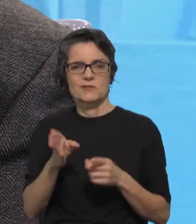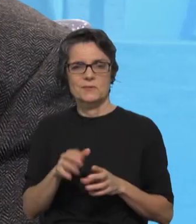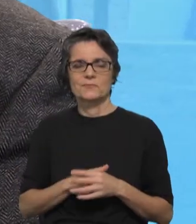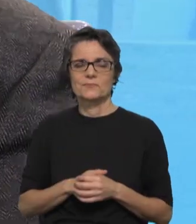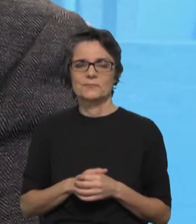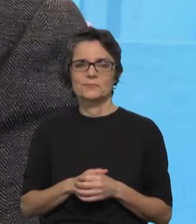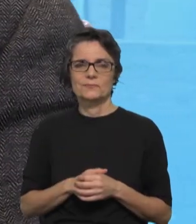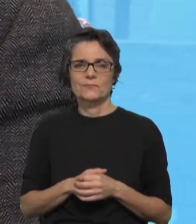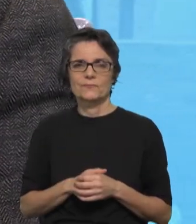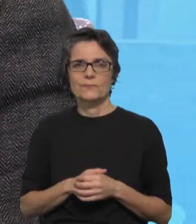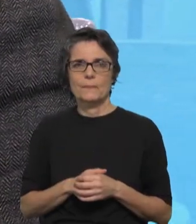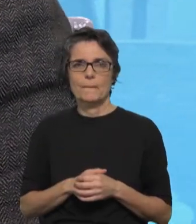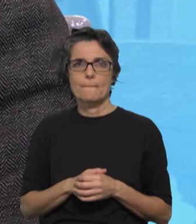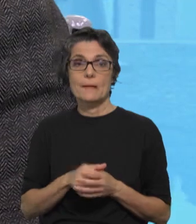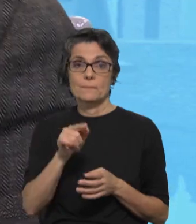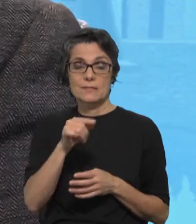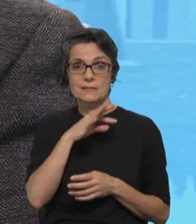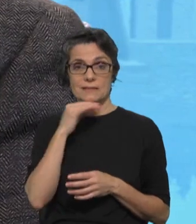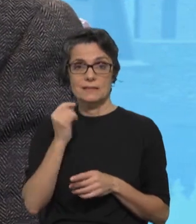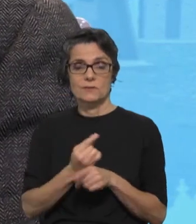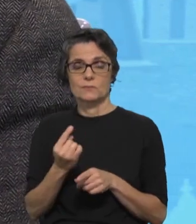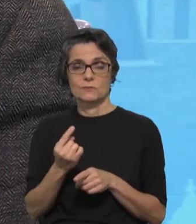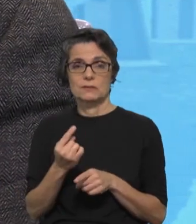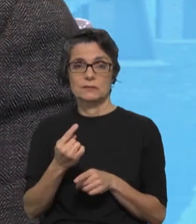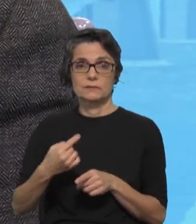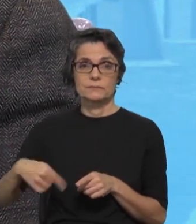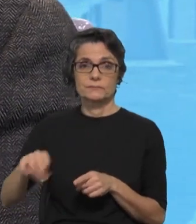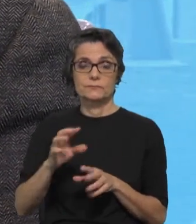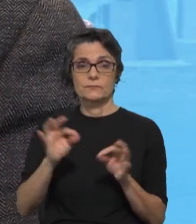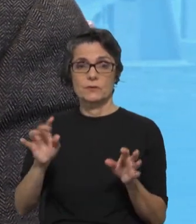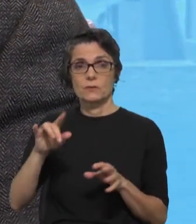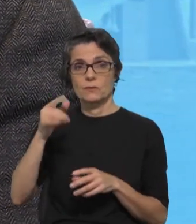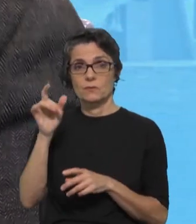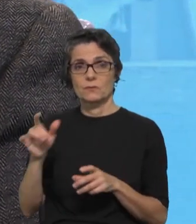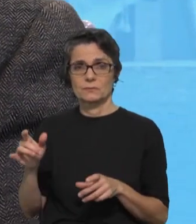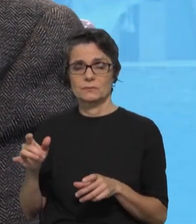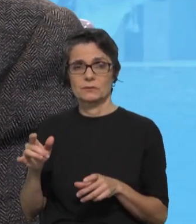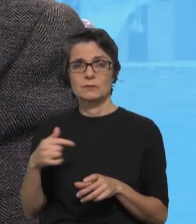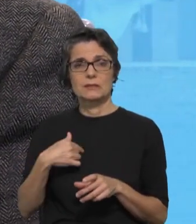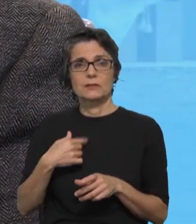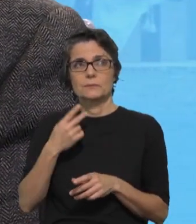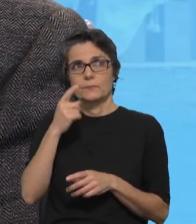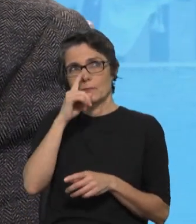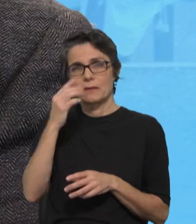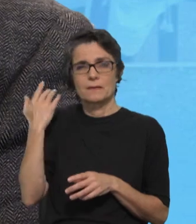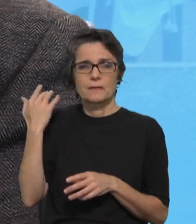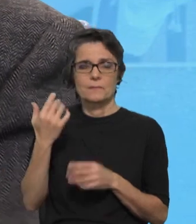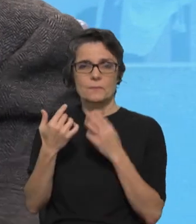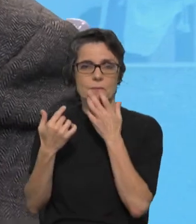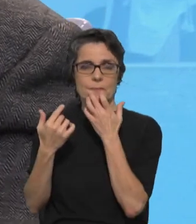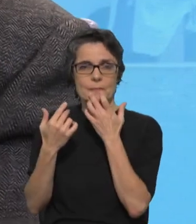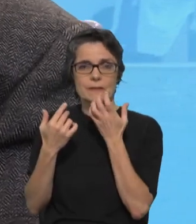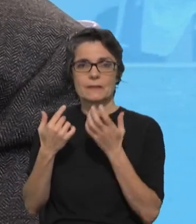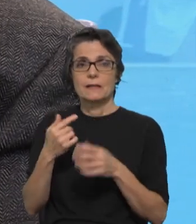tendo nós, como tantos outros, claro, digamos, participado. O que eu vivi mais foi, de facto,